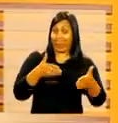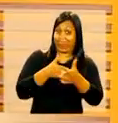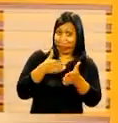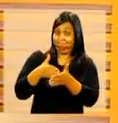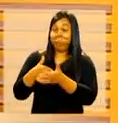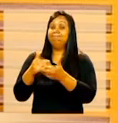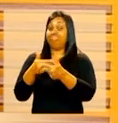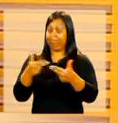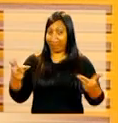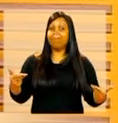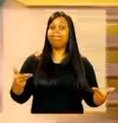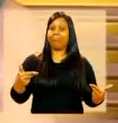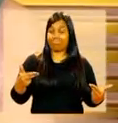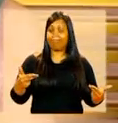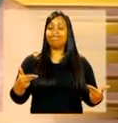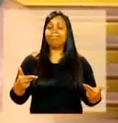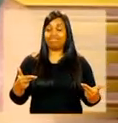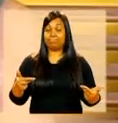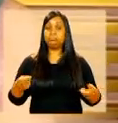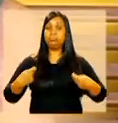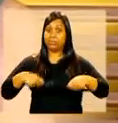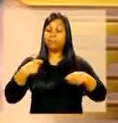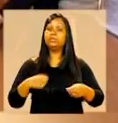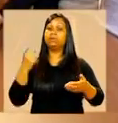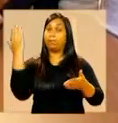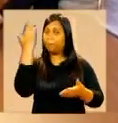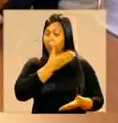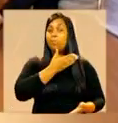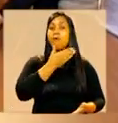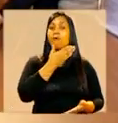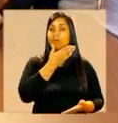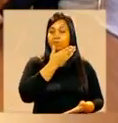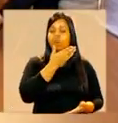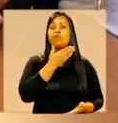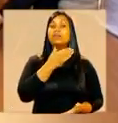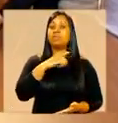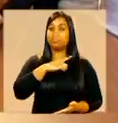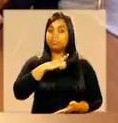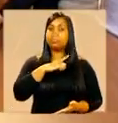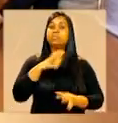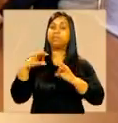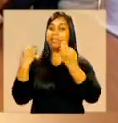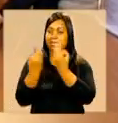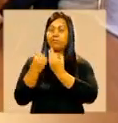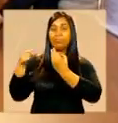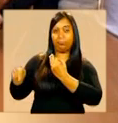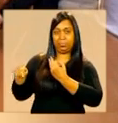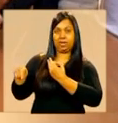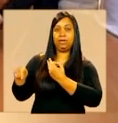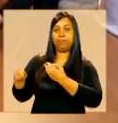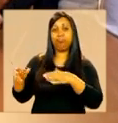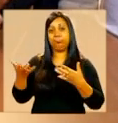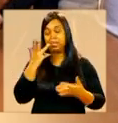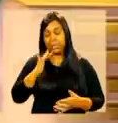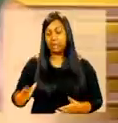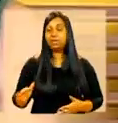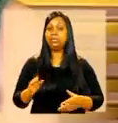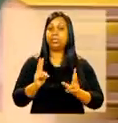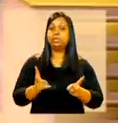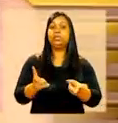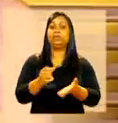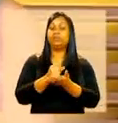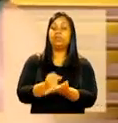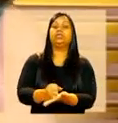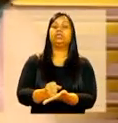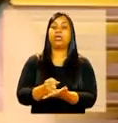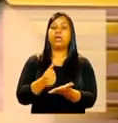numa situação bem delicada no destino. Você precisa comprovar que você tem um grau de parentesco com a criança. Entendeu? Então sempre viajar